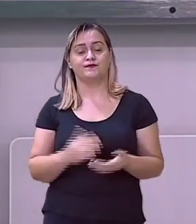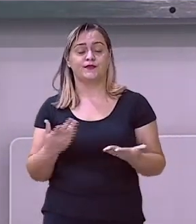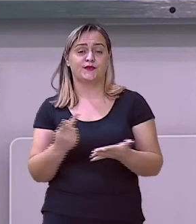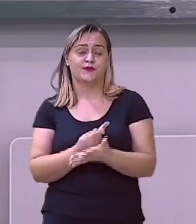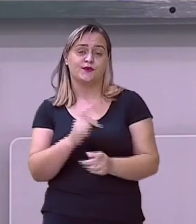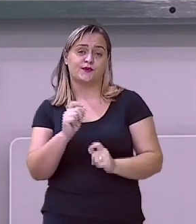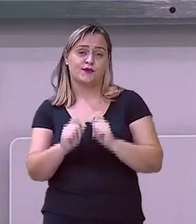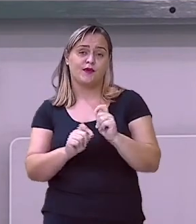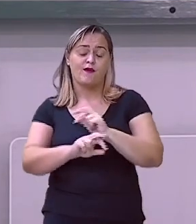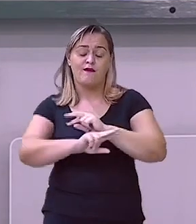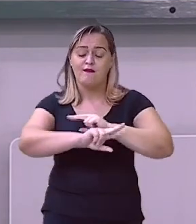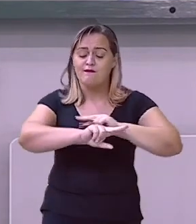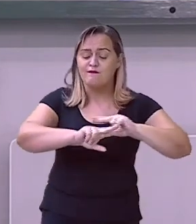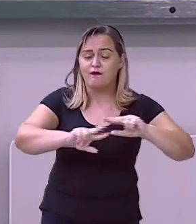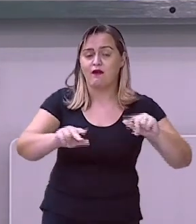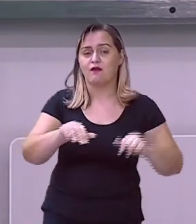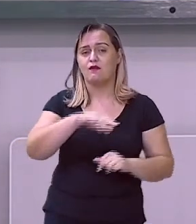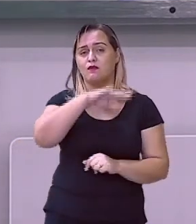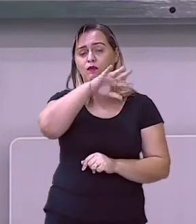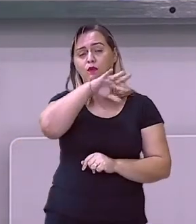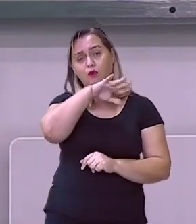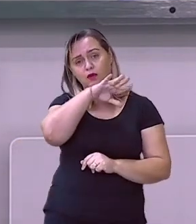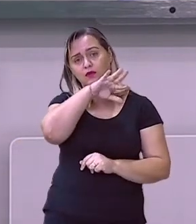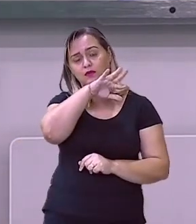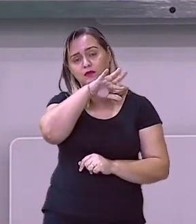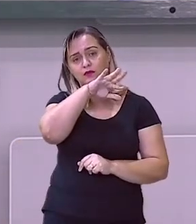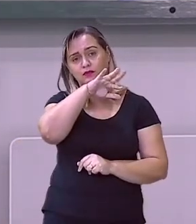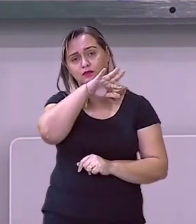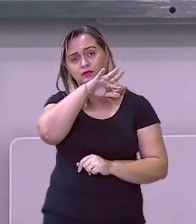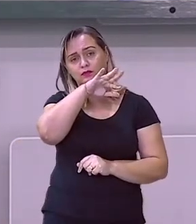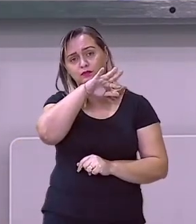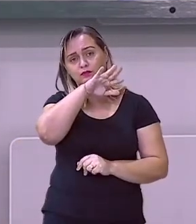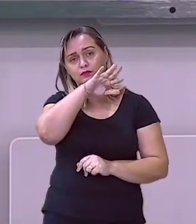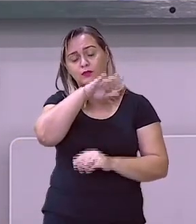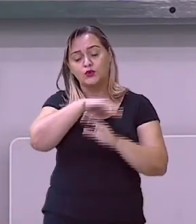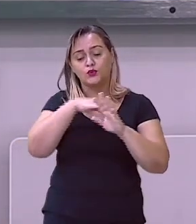para a sociedade. Ok?